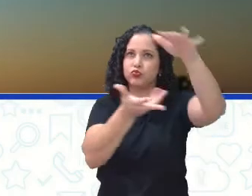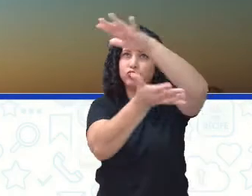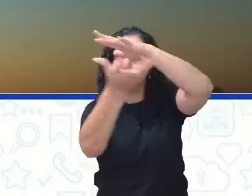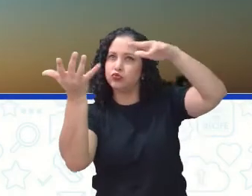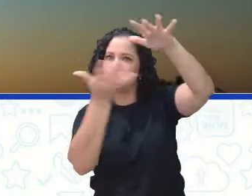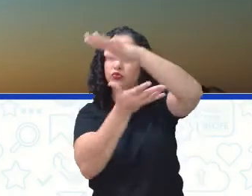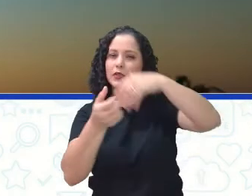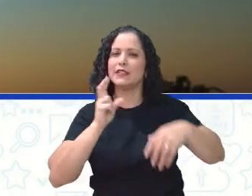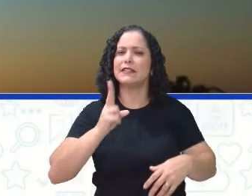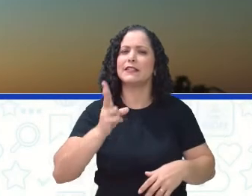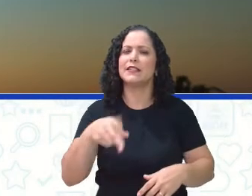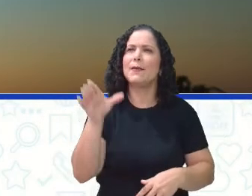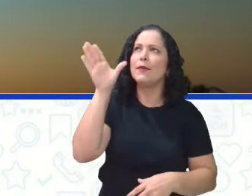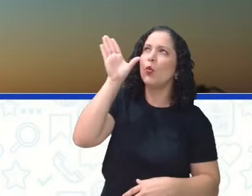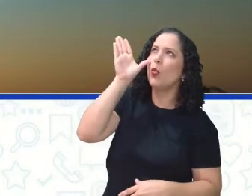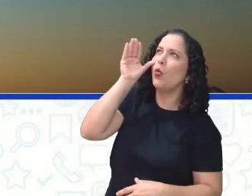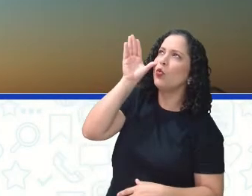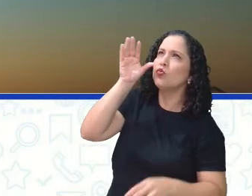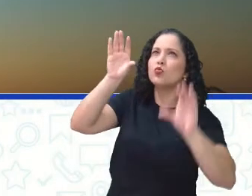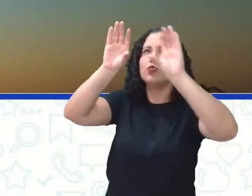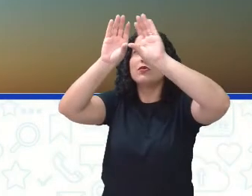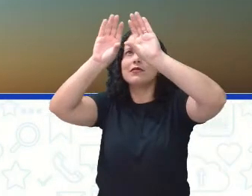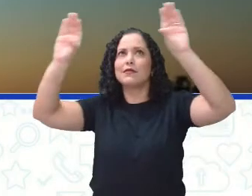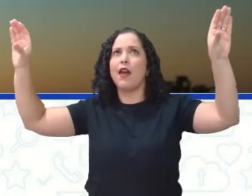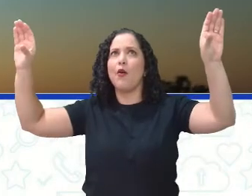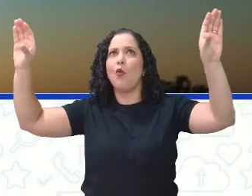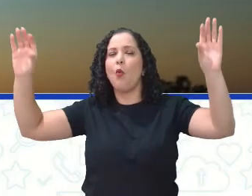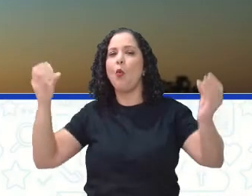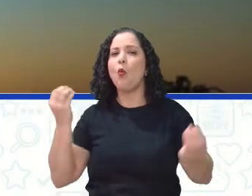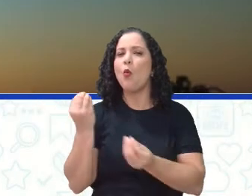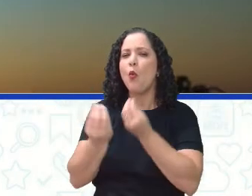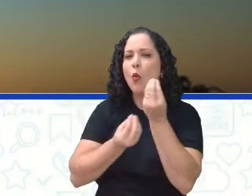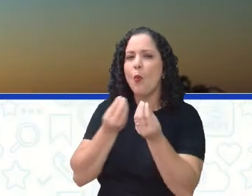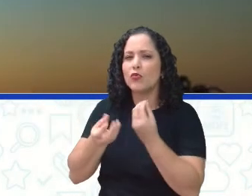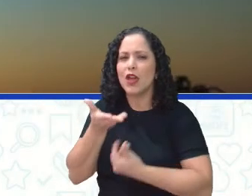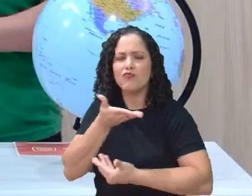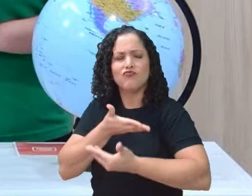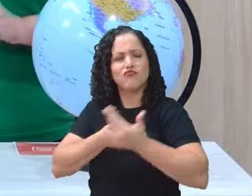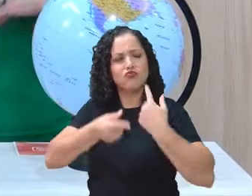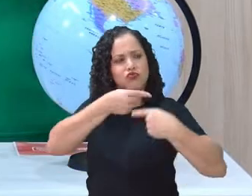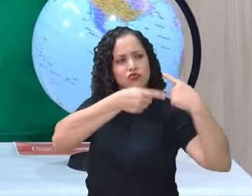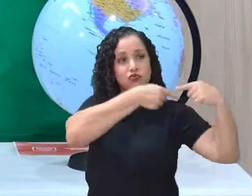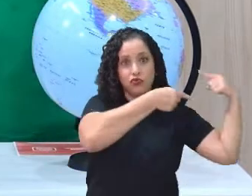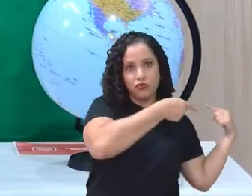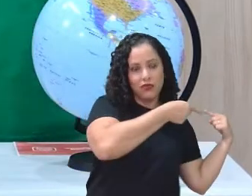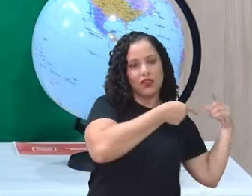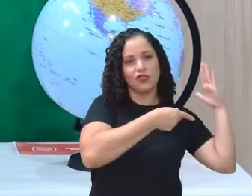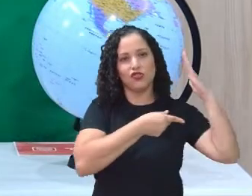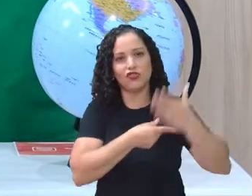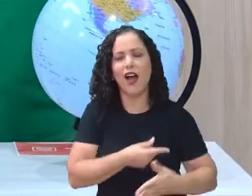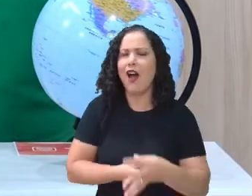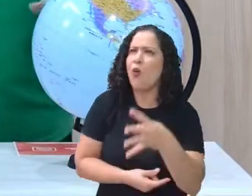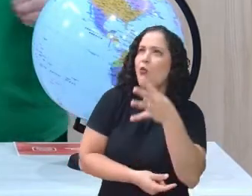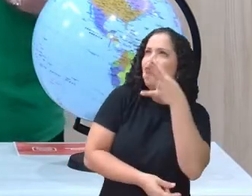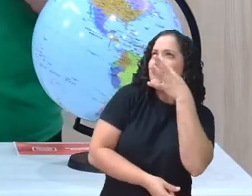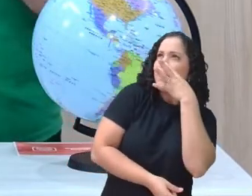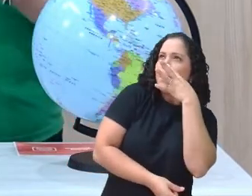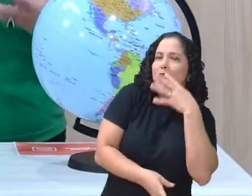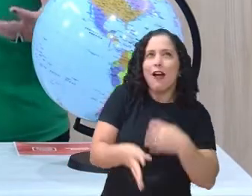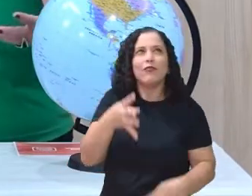em relação ao céu. Então, desde os primórdios, desde os homens, pré-históricos, eles já contemplavam o céu